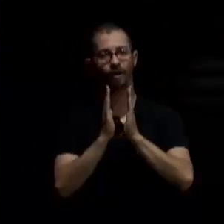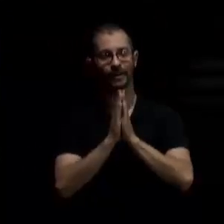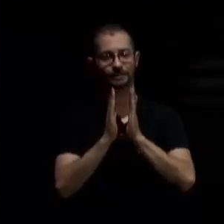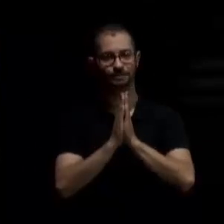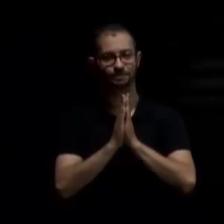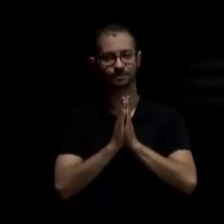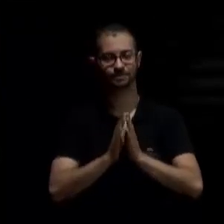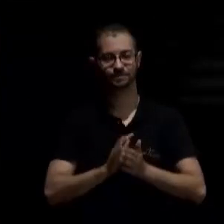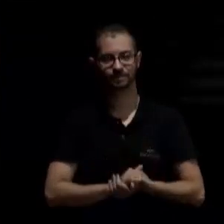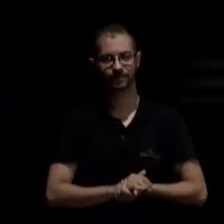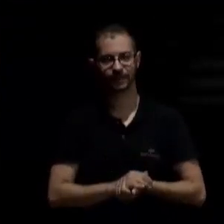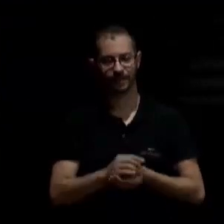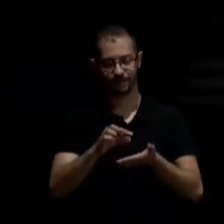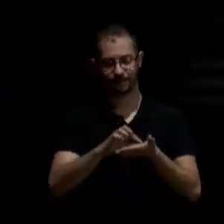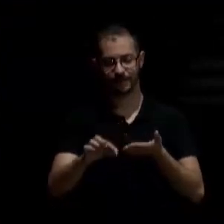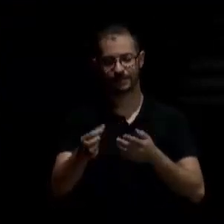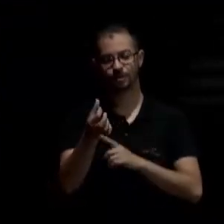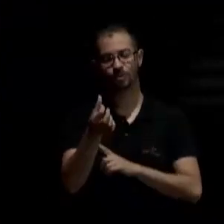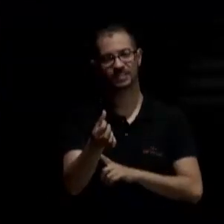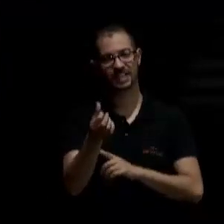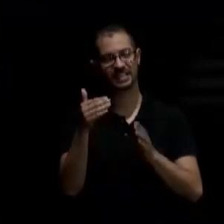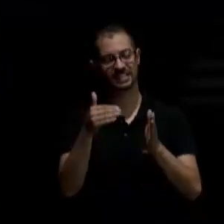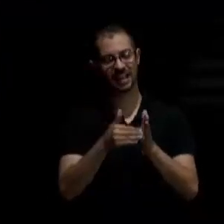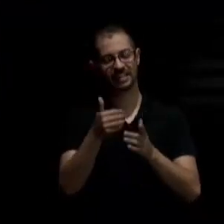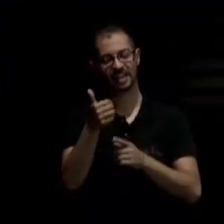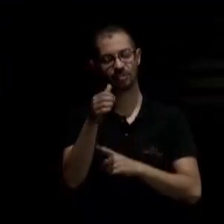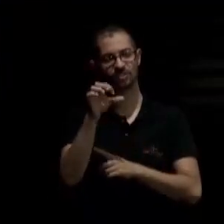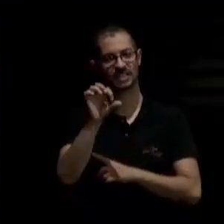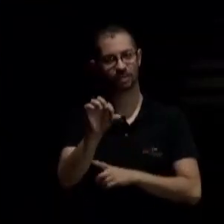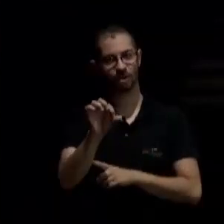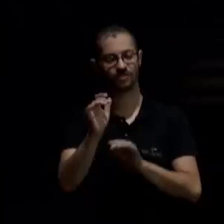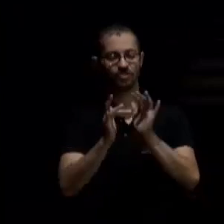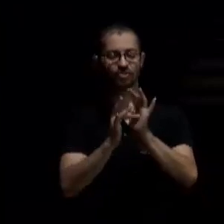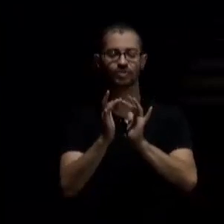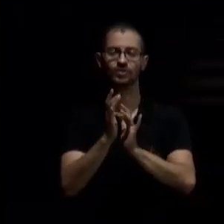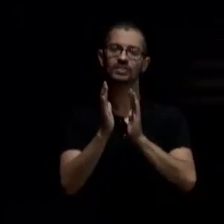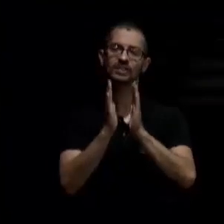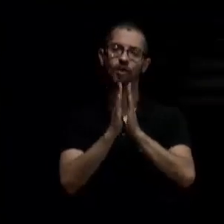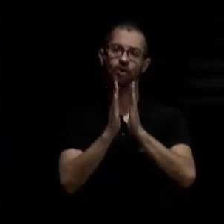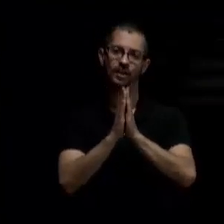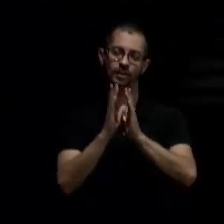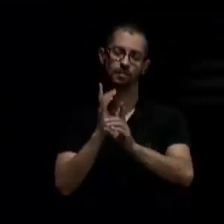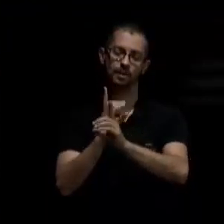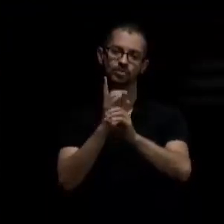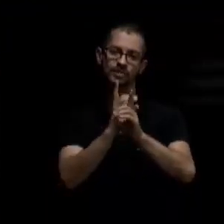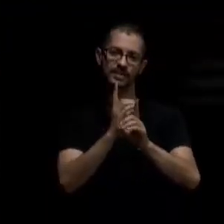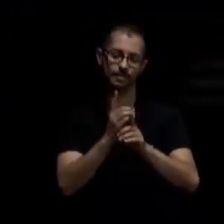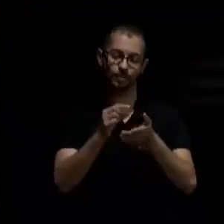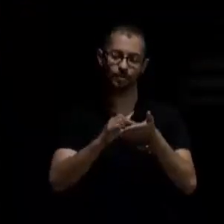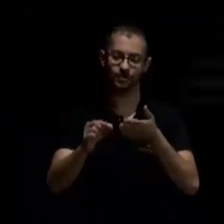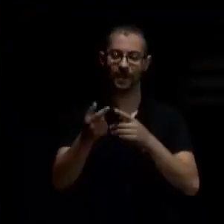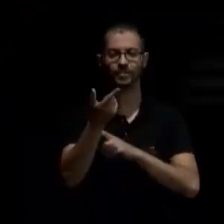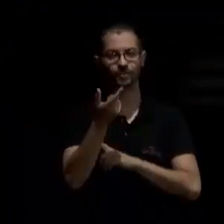Então, do verso 6 ao verso 19, ele está orando pelos seus discípulos. Quando chega no verso